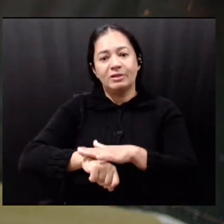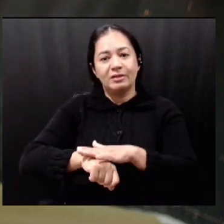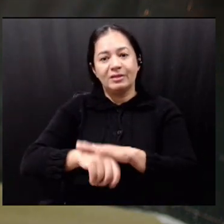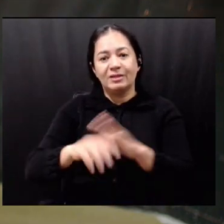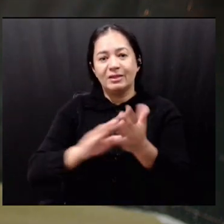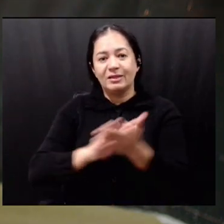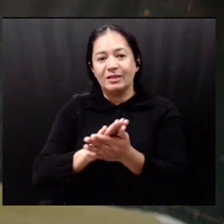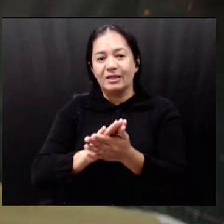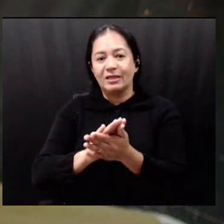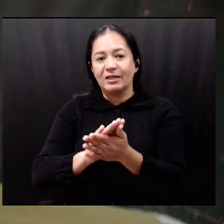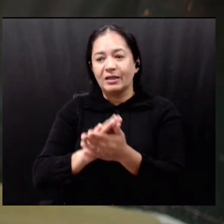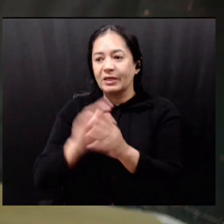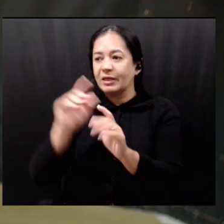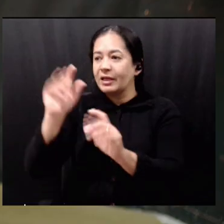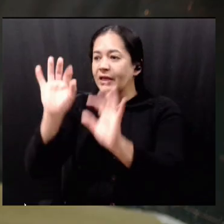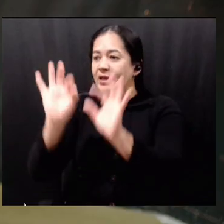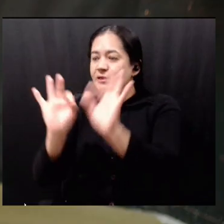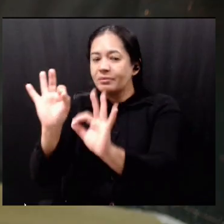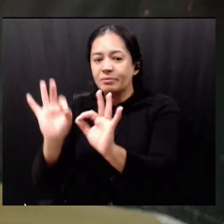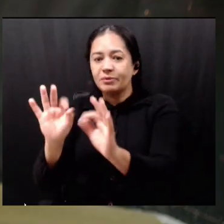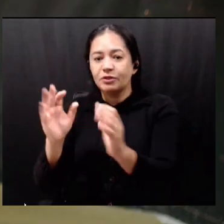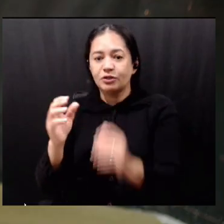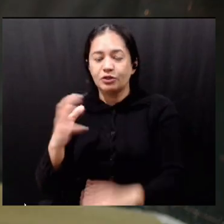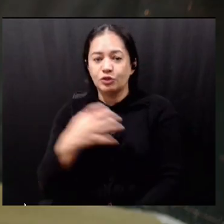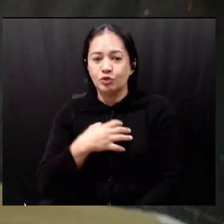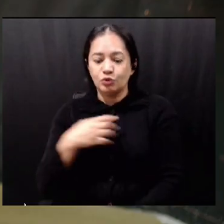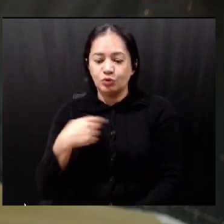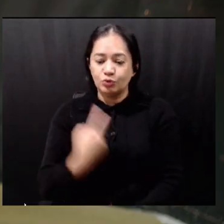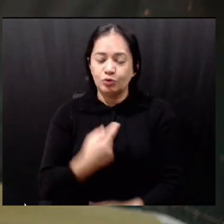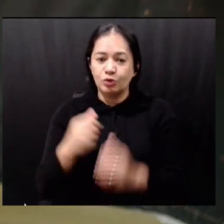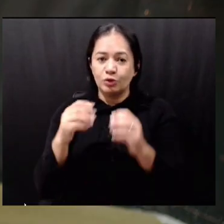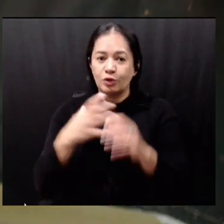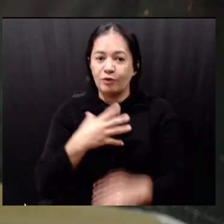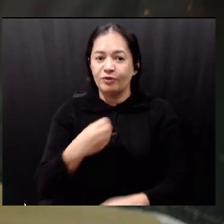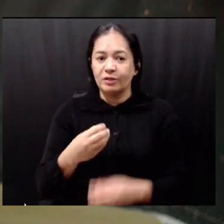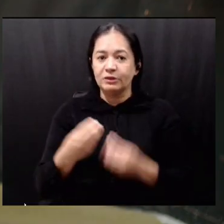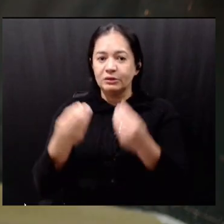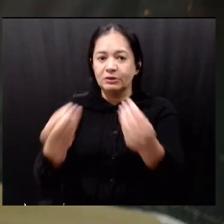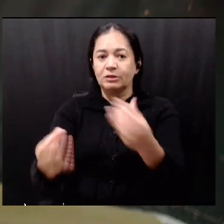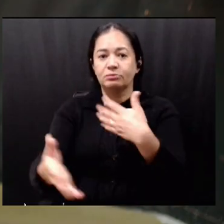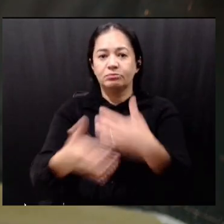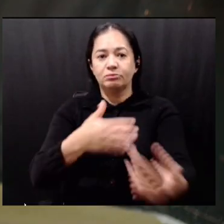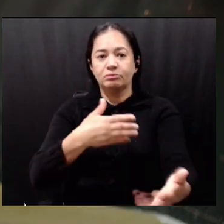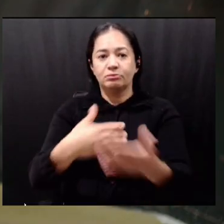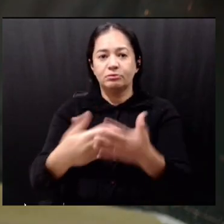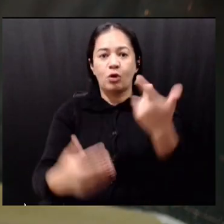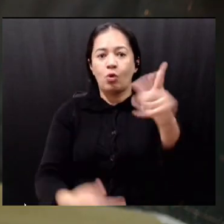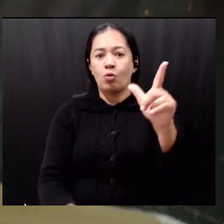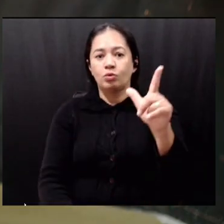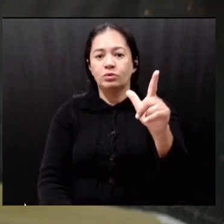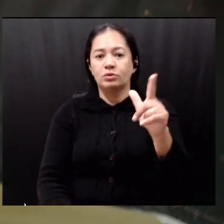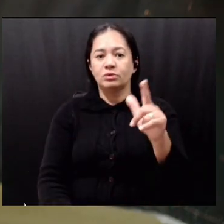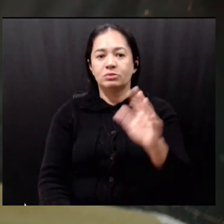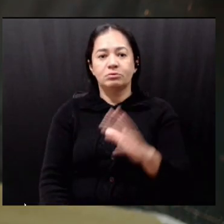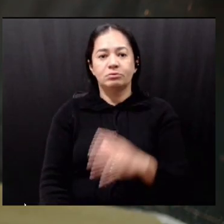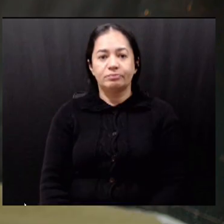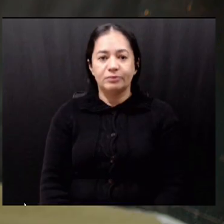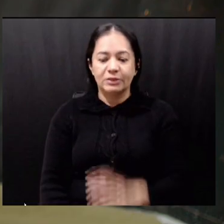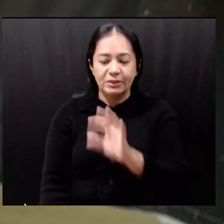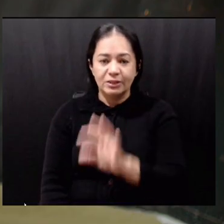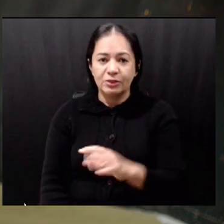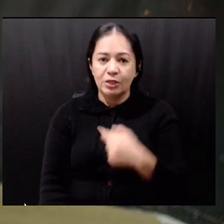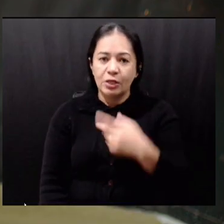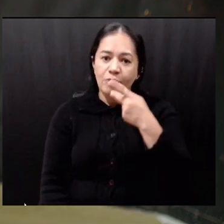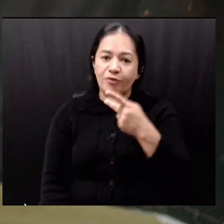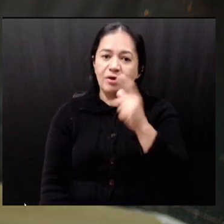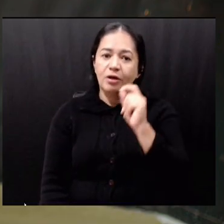com os nossos filhos e entrega eles para qualquer outra situação que seja, isso eu falo, entrega o